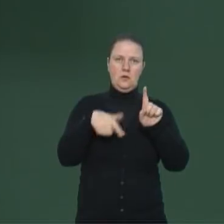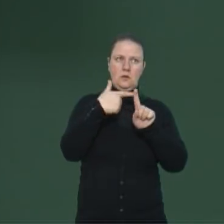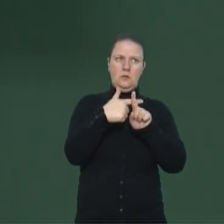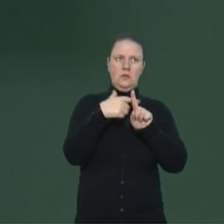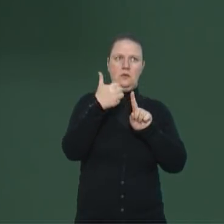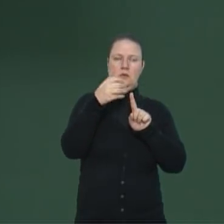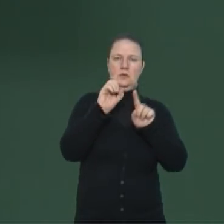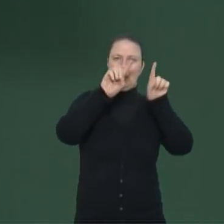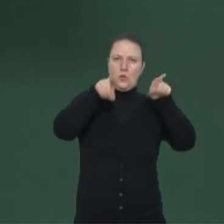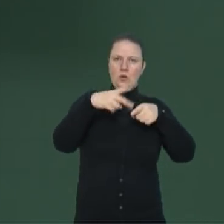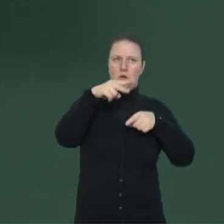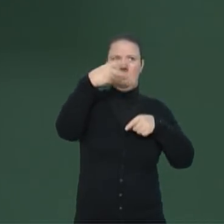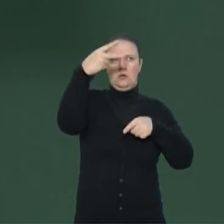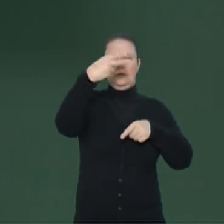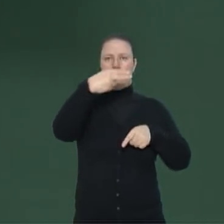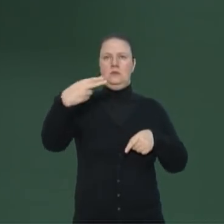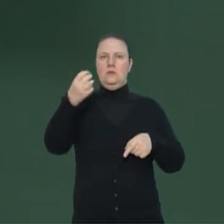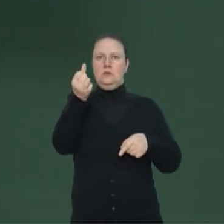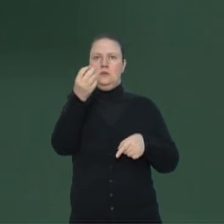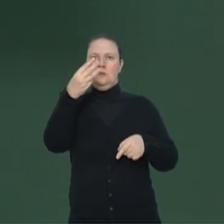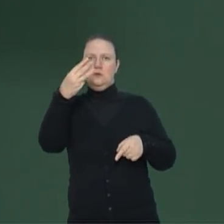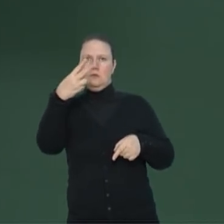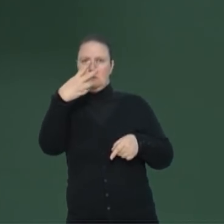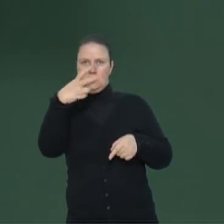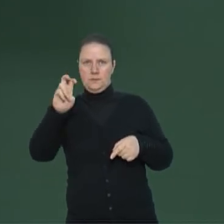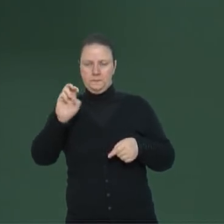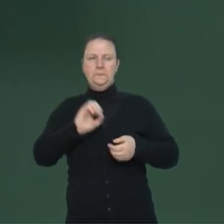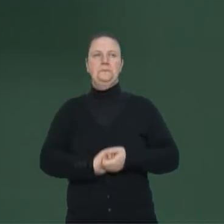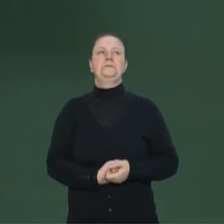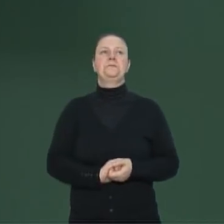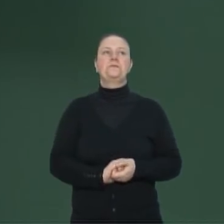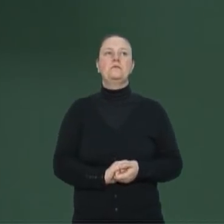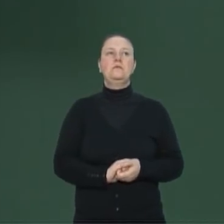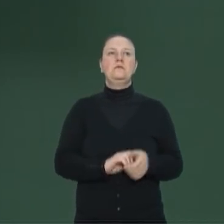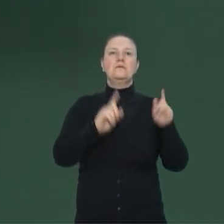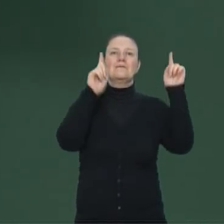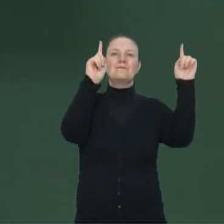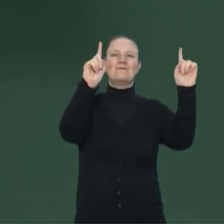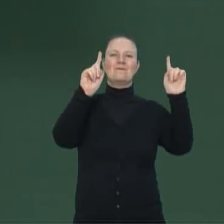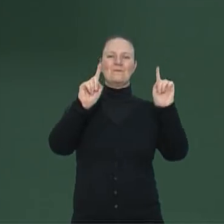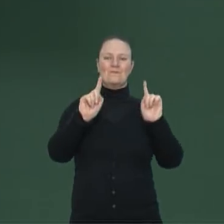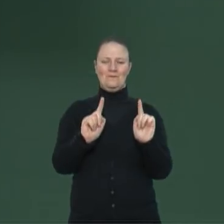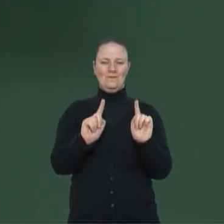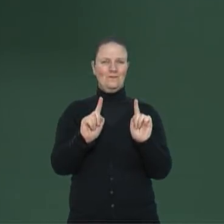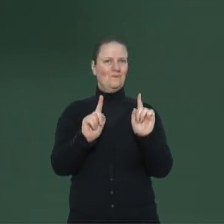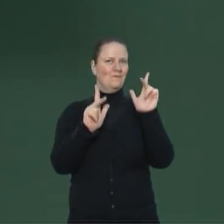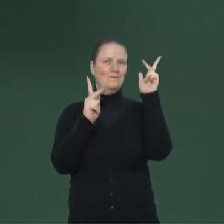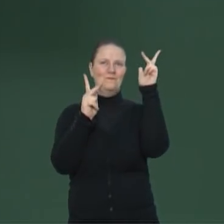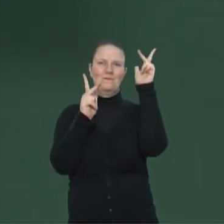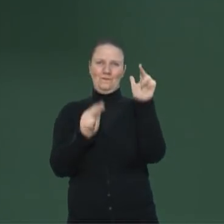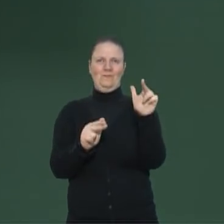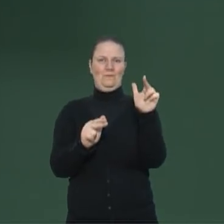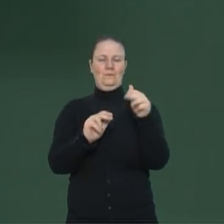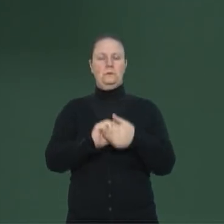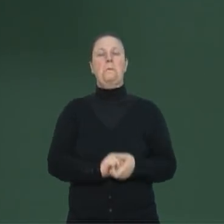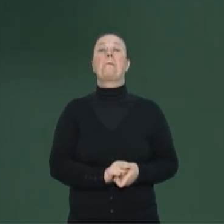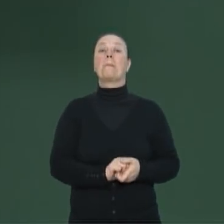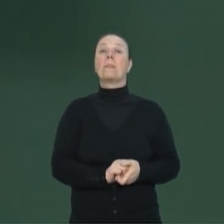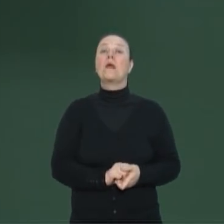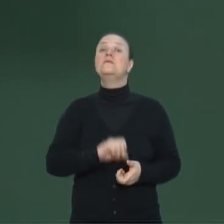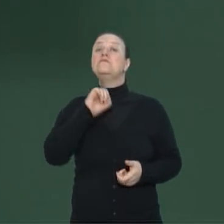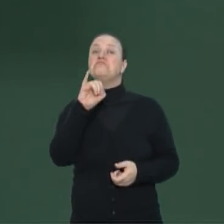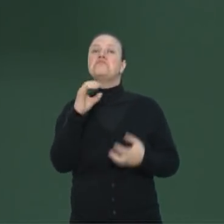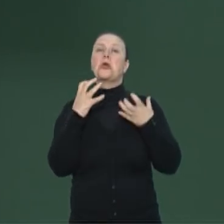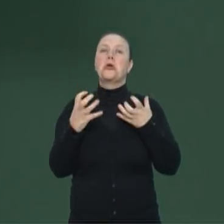a 525 mais 10 ao quadrado. E essa parte aqui é exatamente isso, ok? Se você